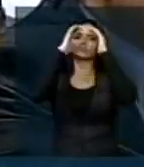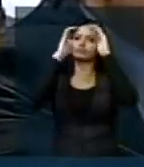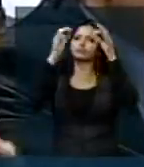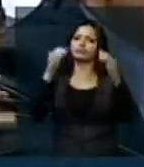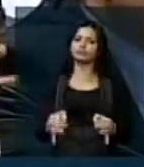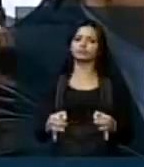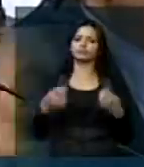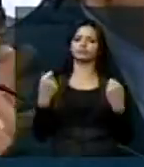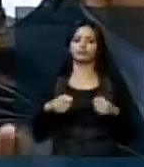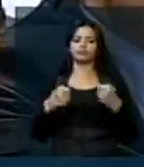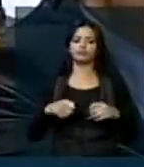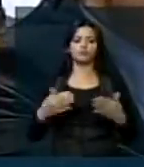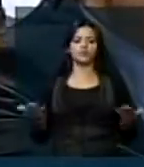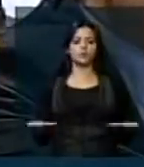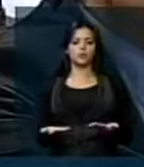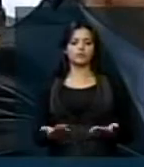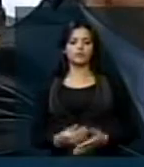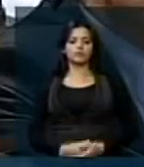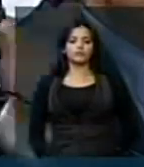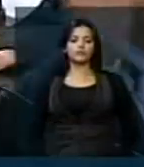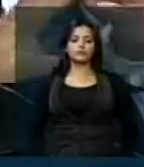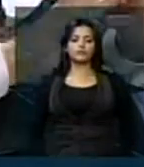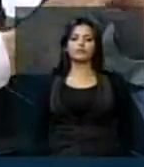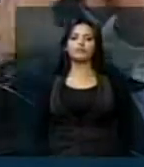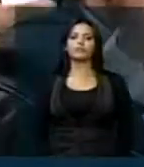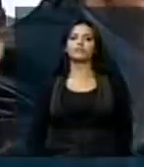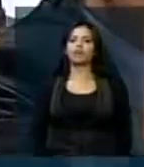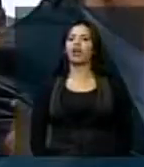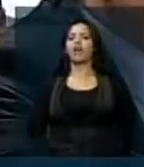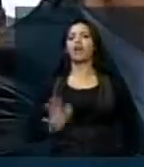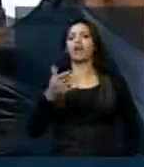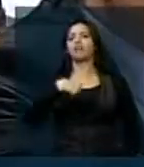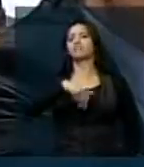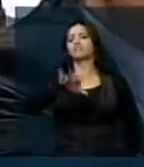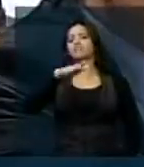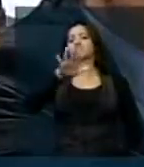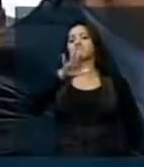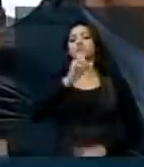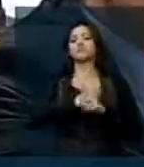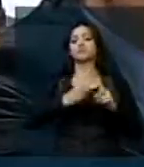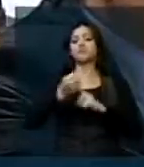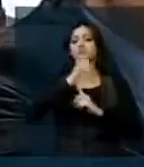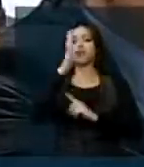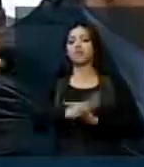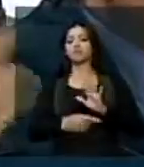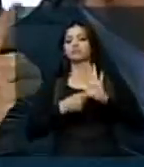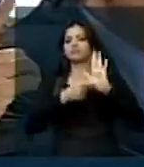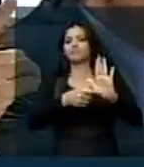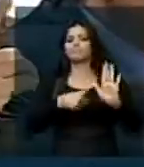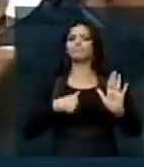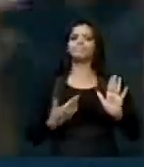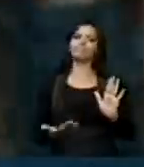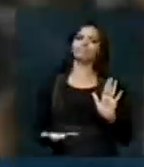E hoje aqui ficamos a deixar para a sociedade brasileira uma grande